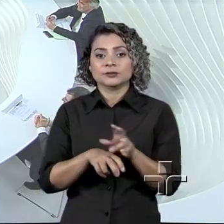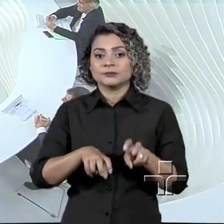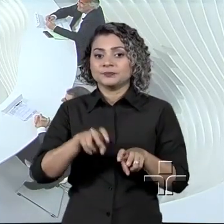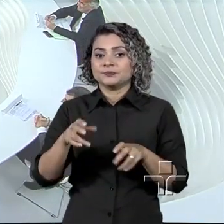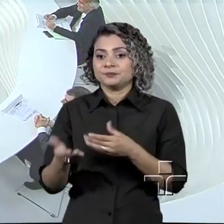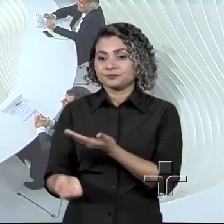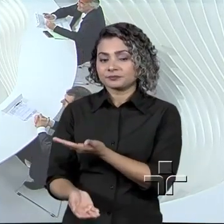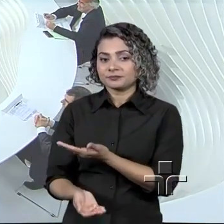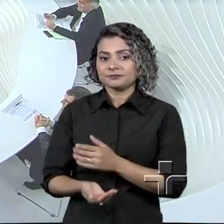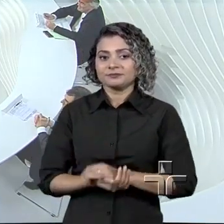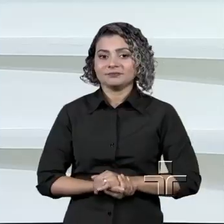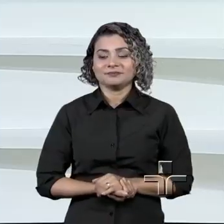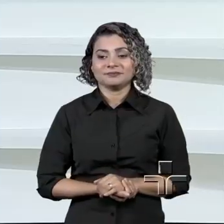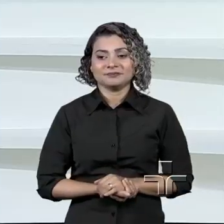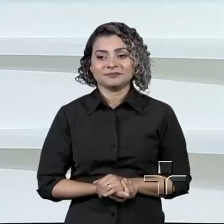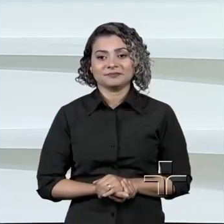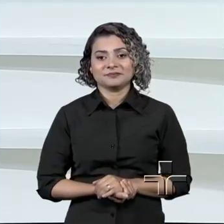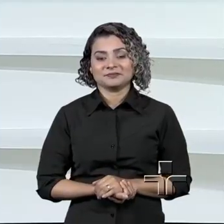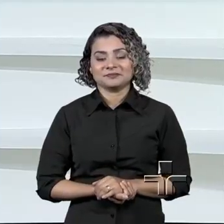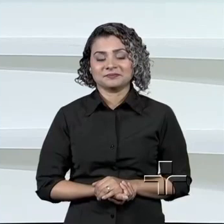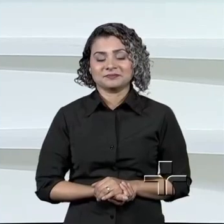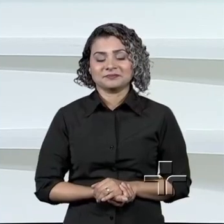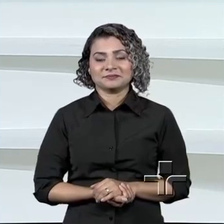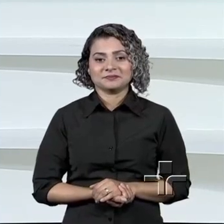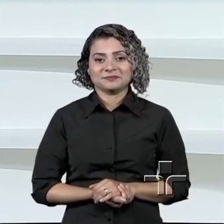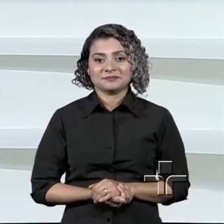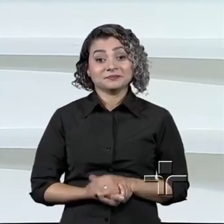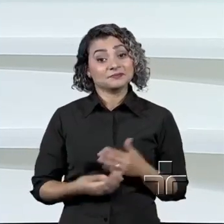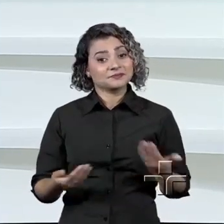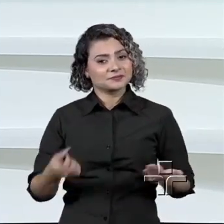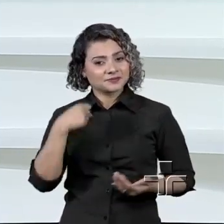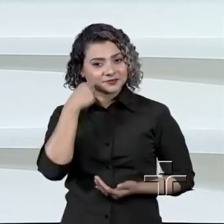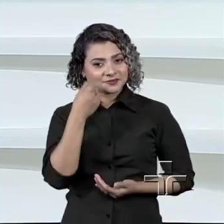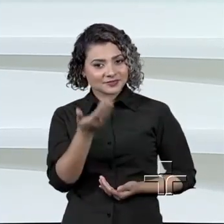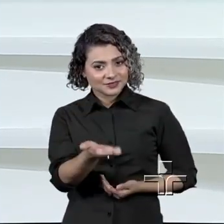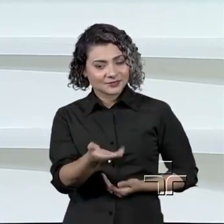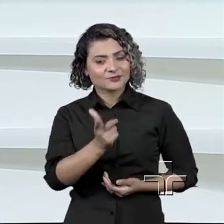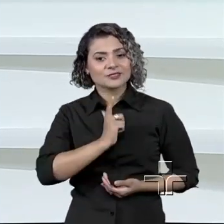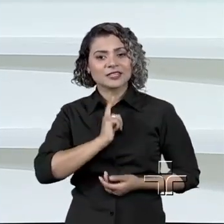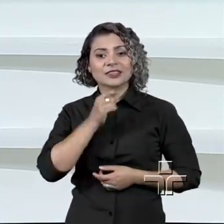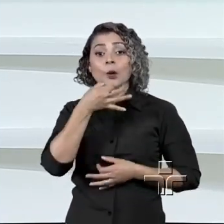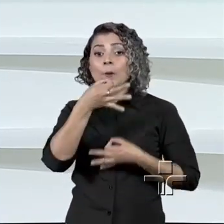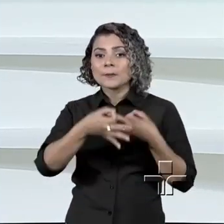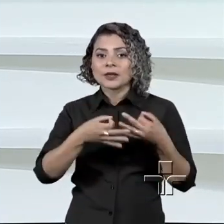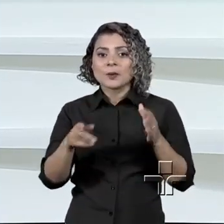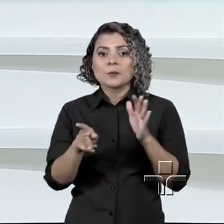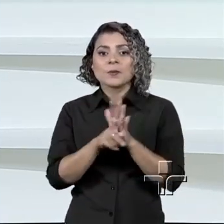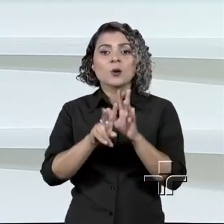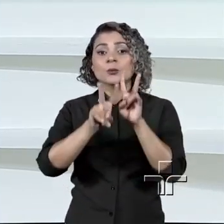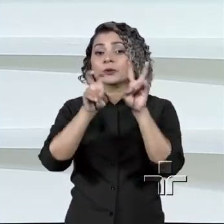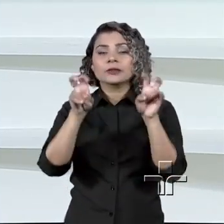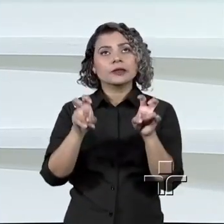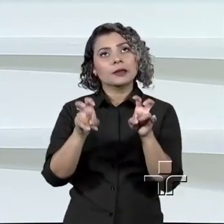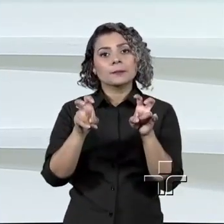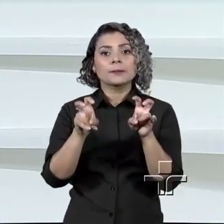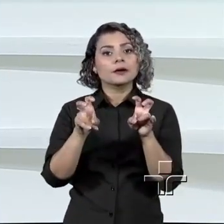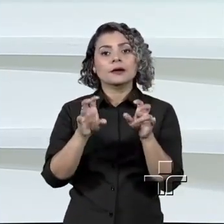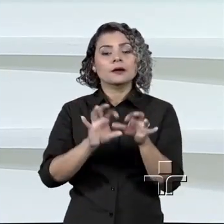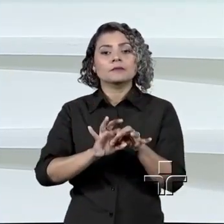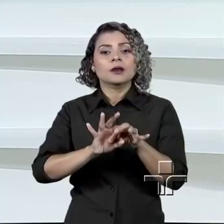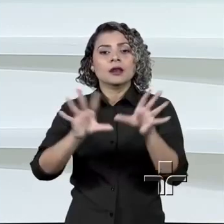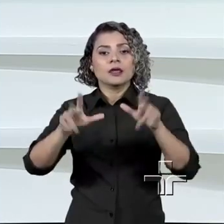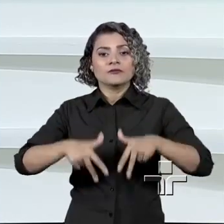direito. Senadora, a senhora tem posições críticas, por exemplo, à liberação total do porte